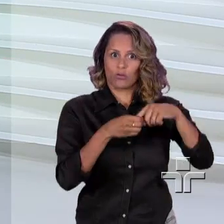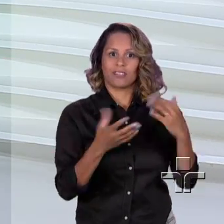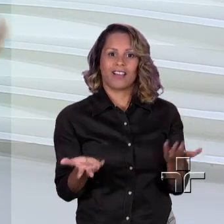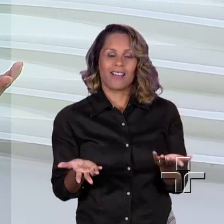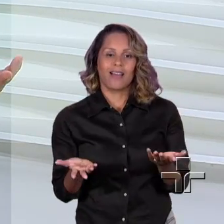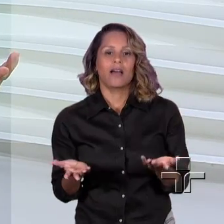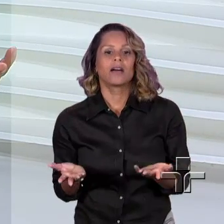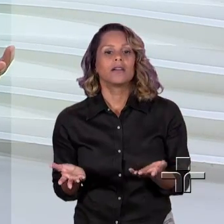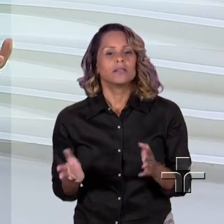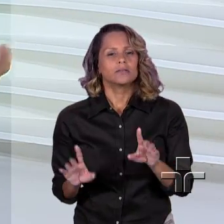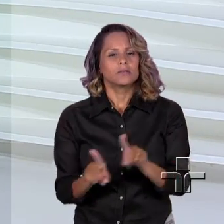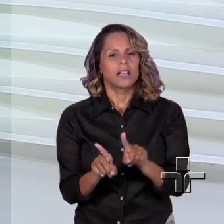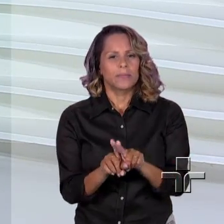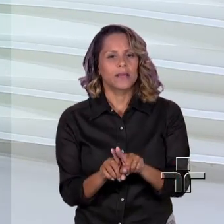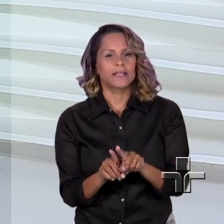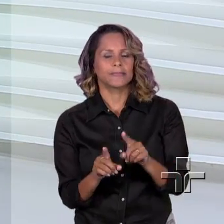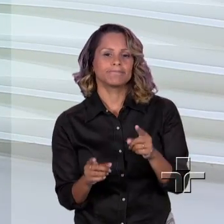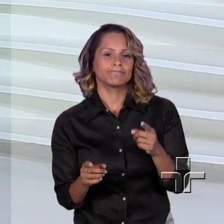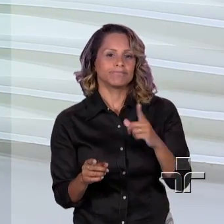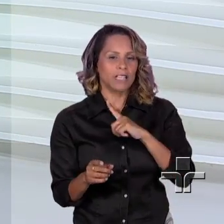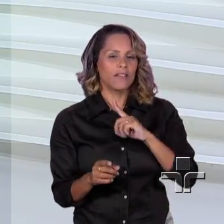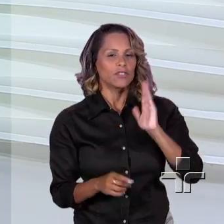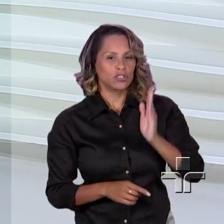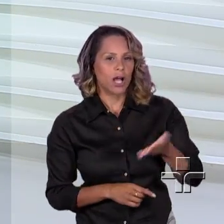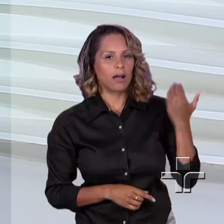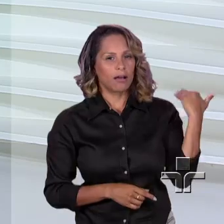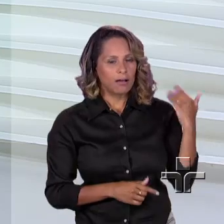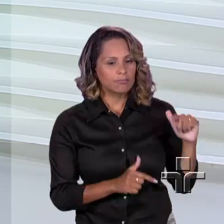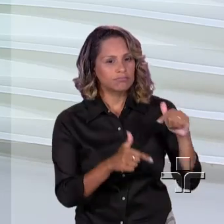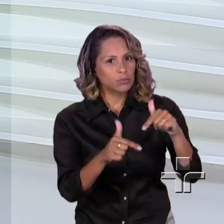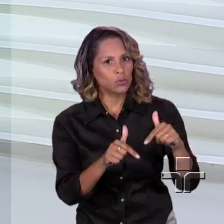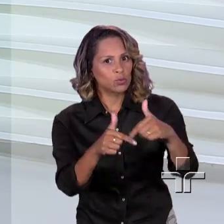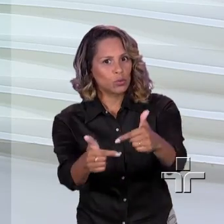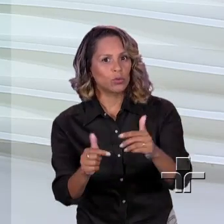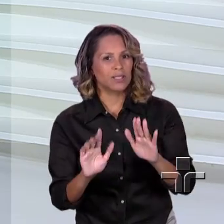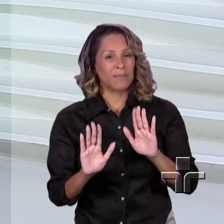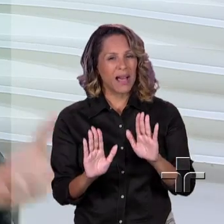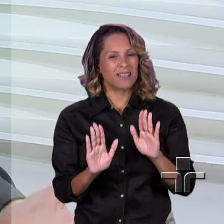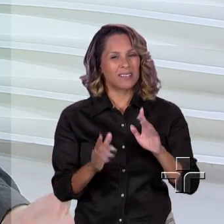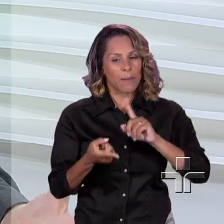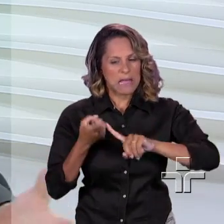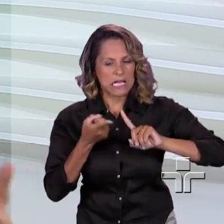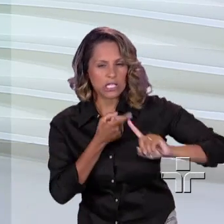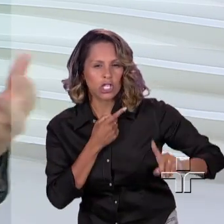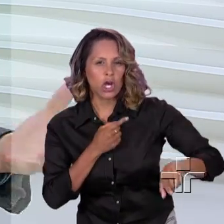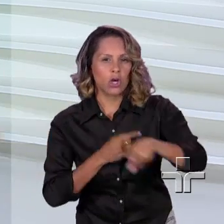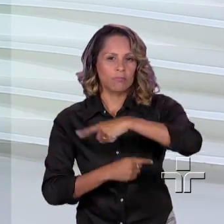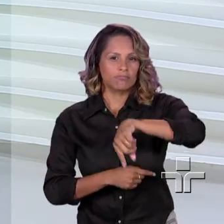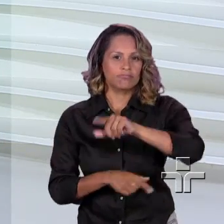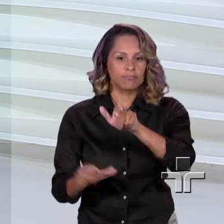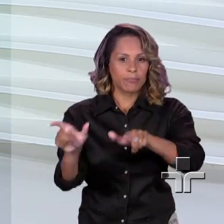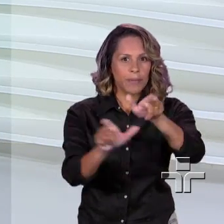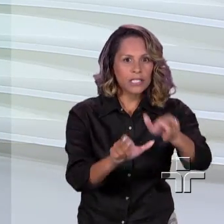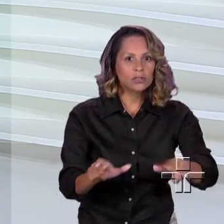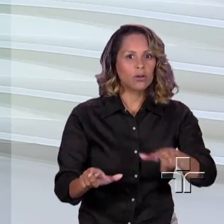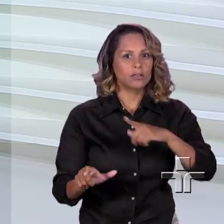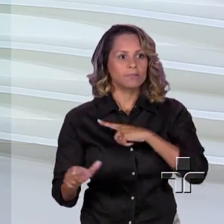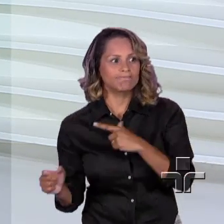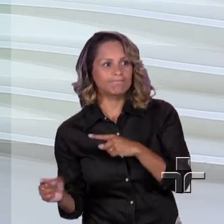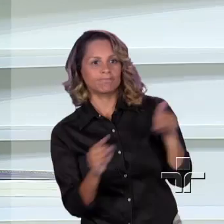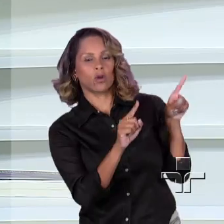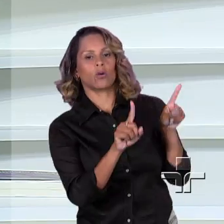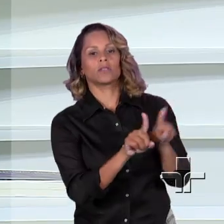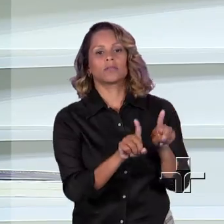não pleiteou isso, ameaçou muitas pessoas que reagiram da maneira que reagiram.